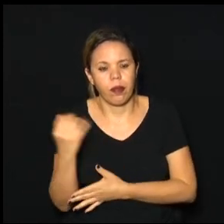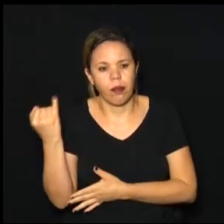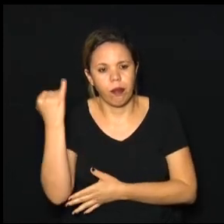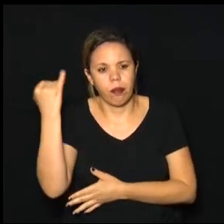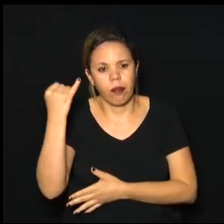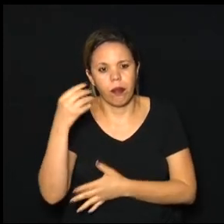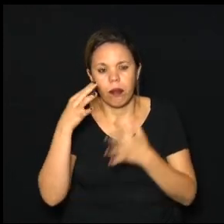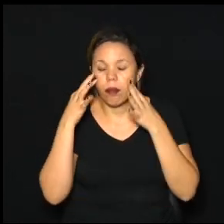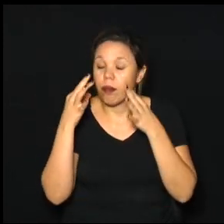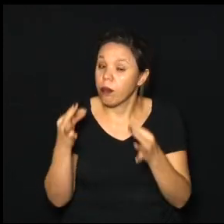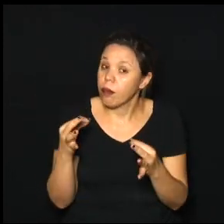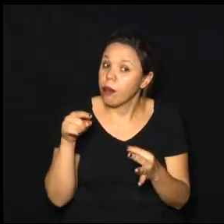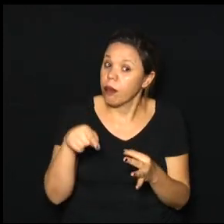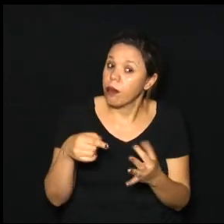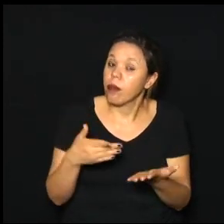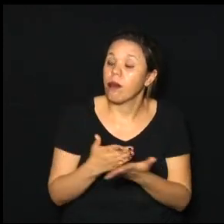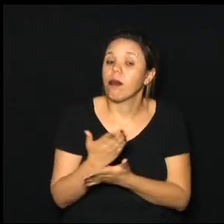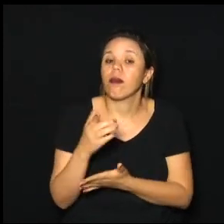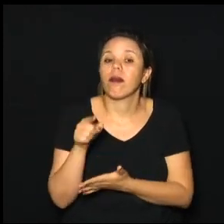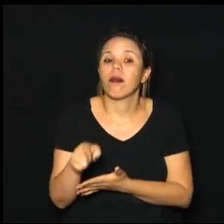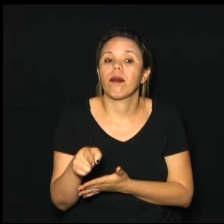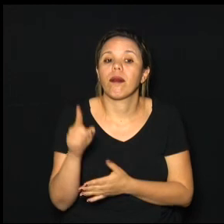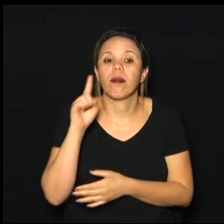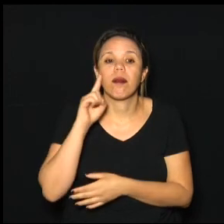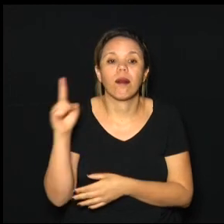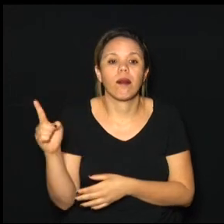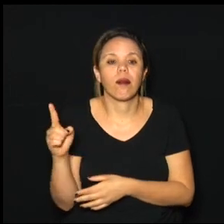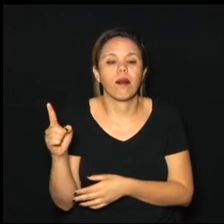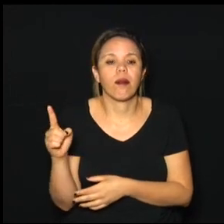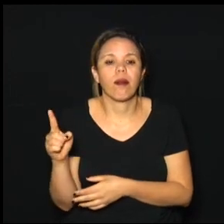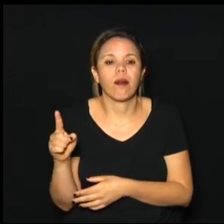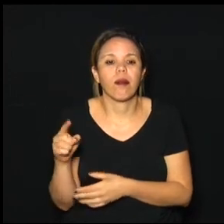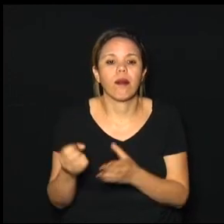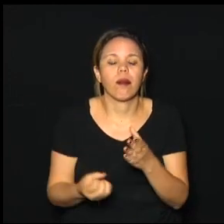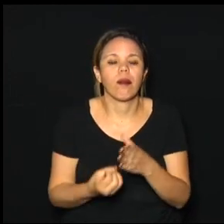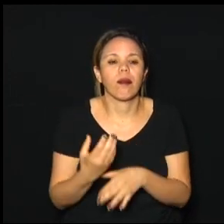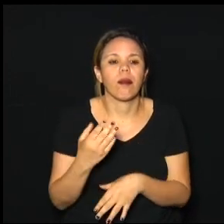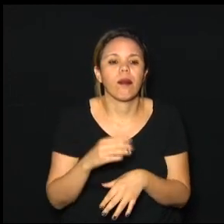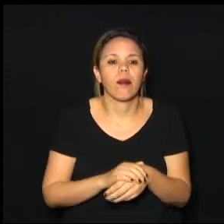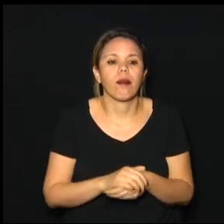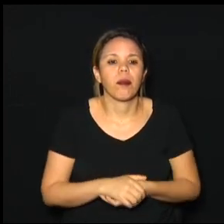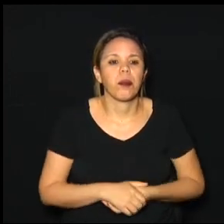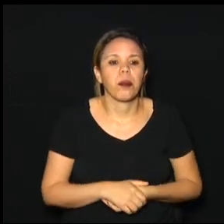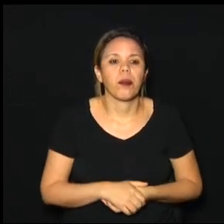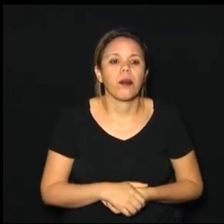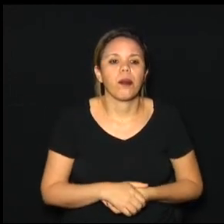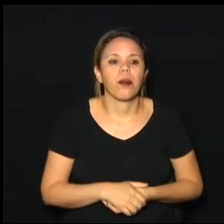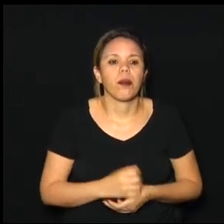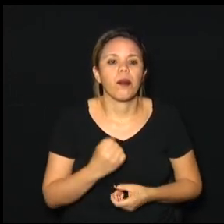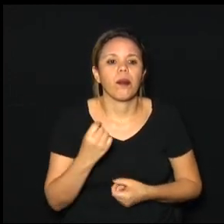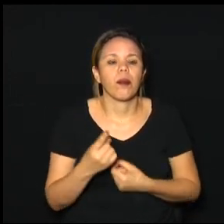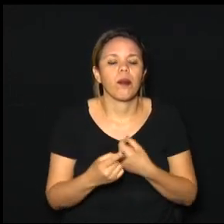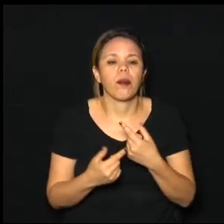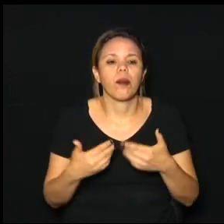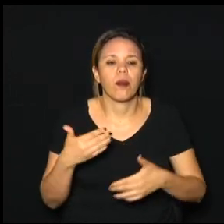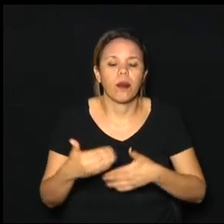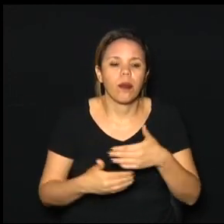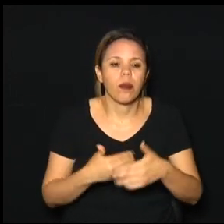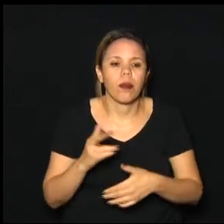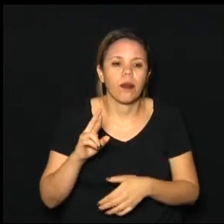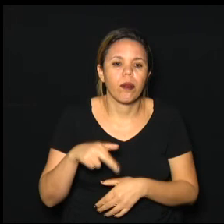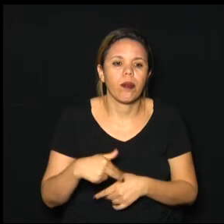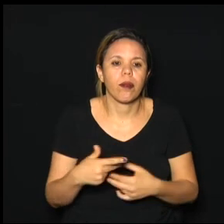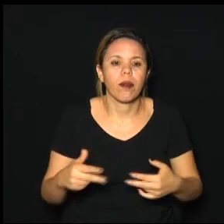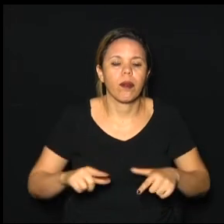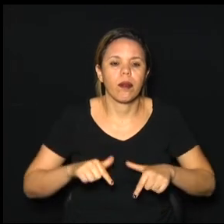ficar atento à diplomação, porque a data da diplomação ela gera aí algumas consequências em razão de